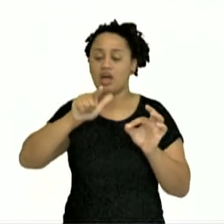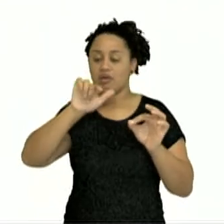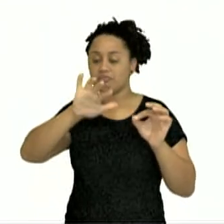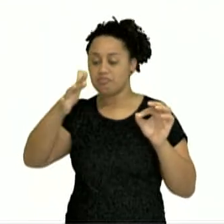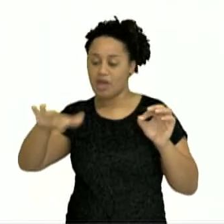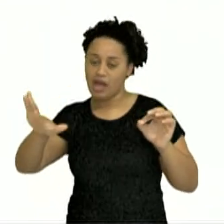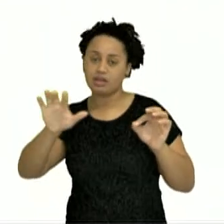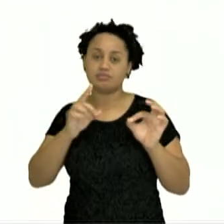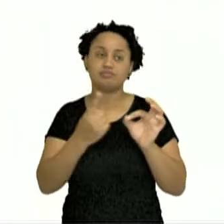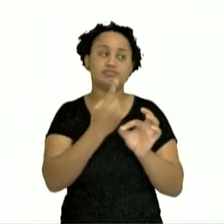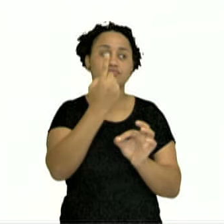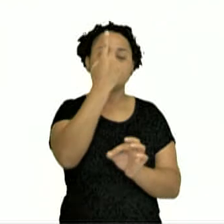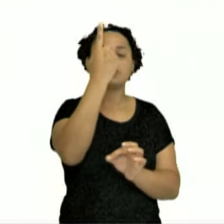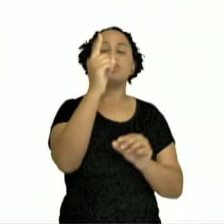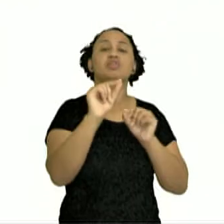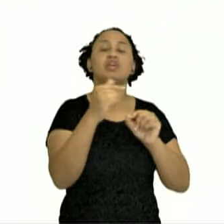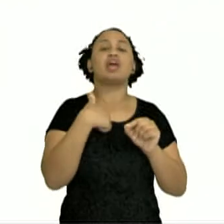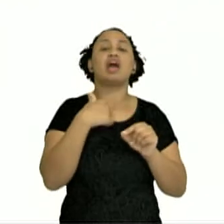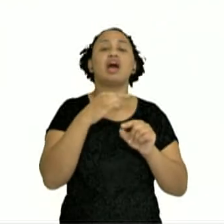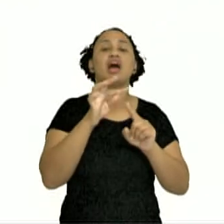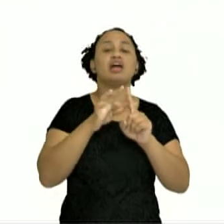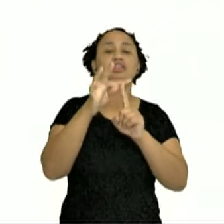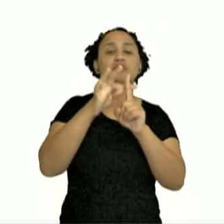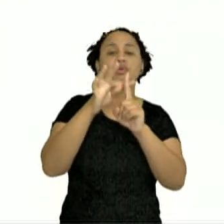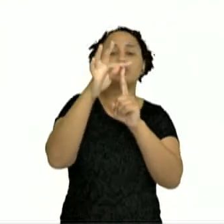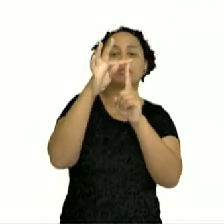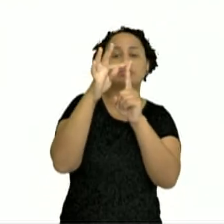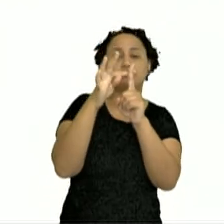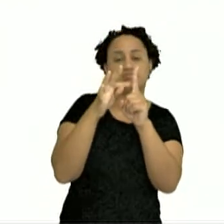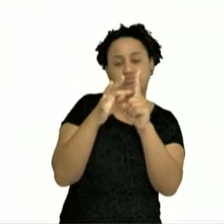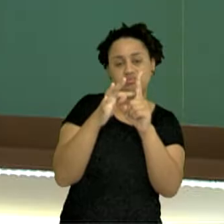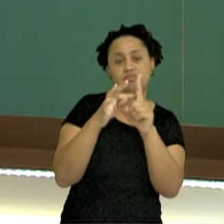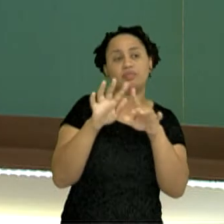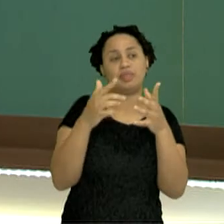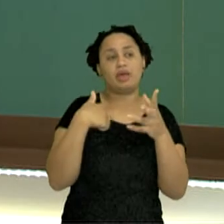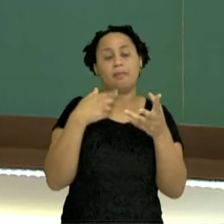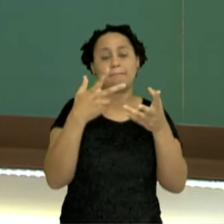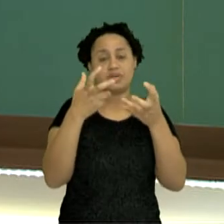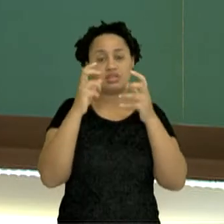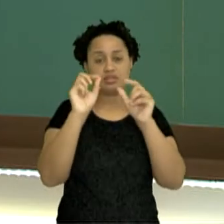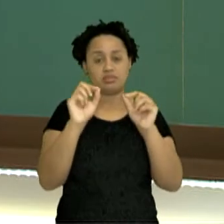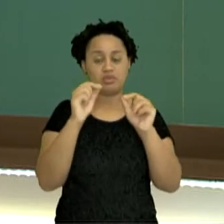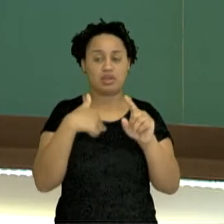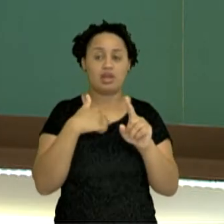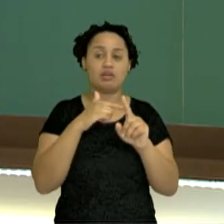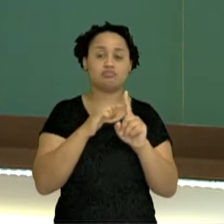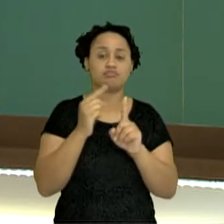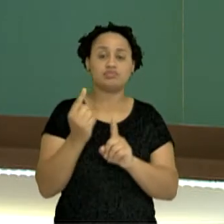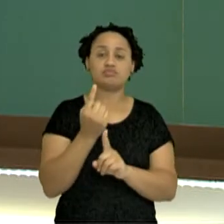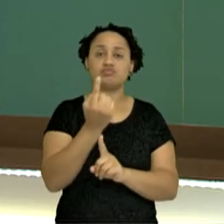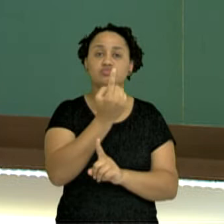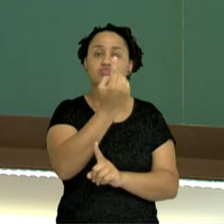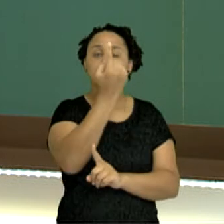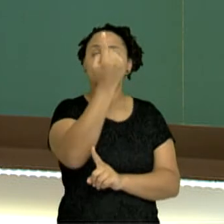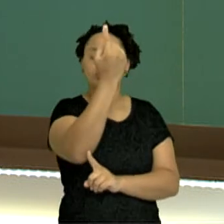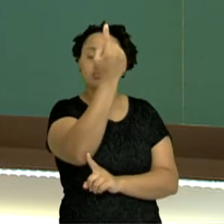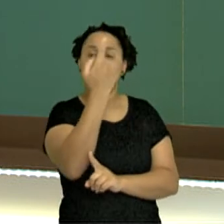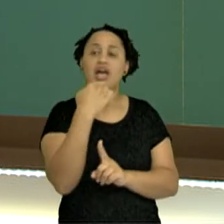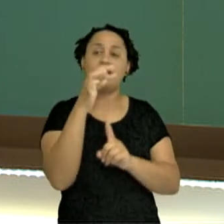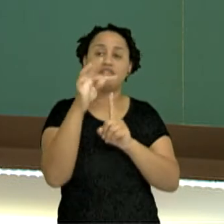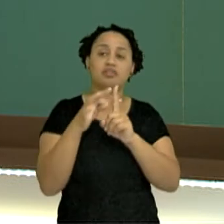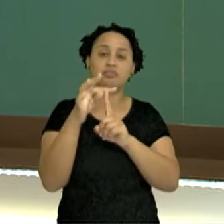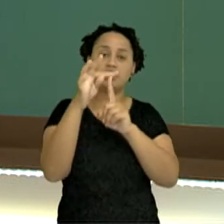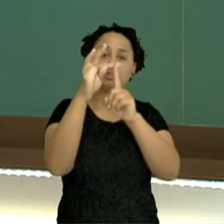mar, menores serão as temperaturas. Então perceba que quanto mais alto estivermos em relação ao nível do